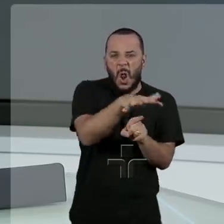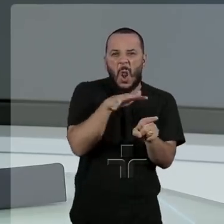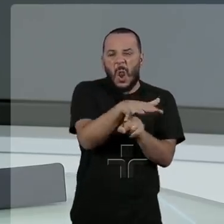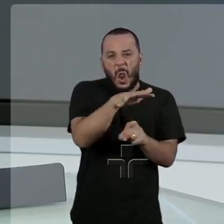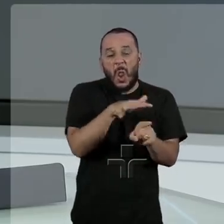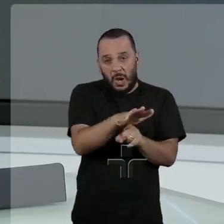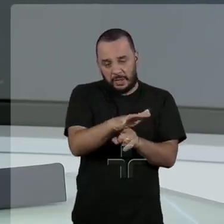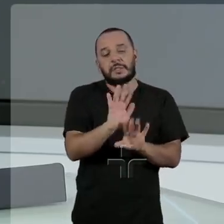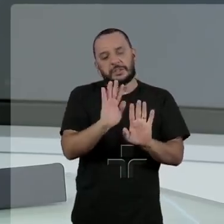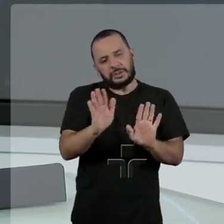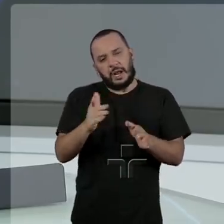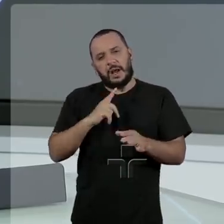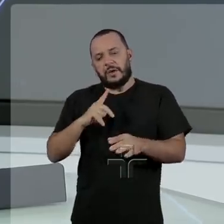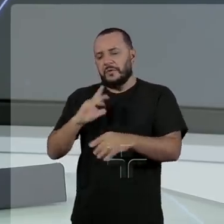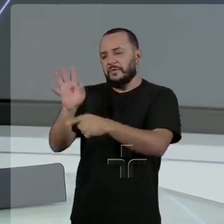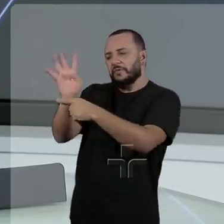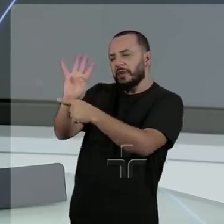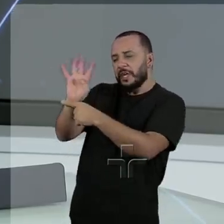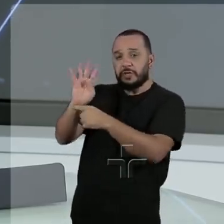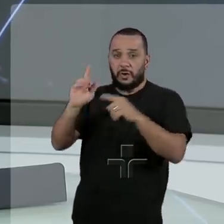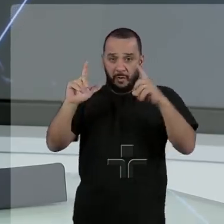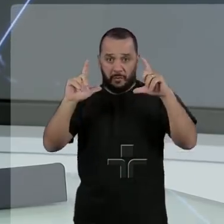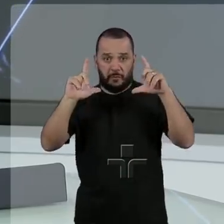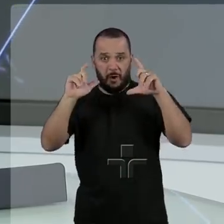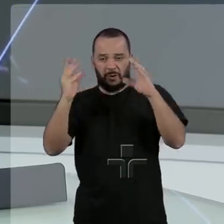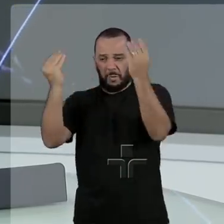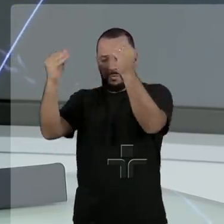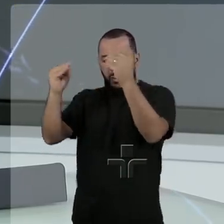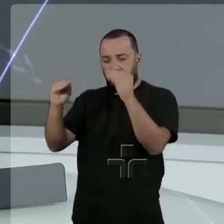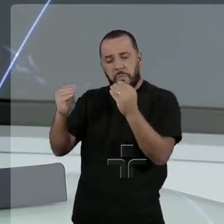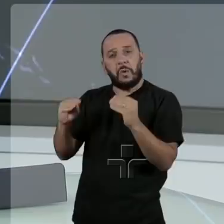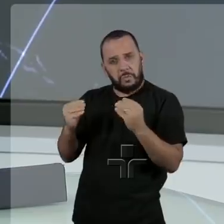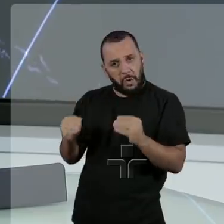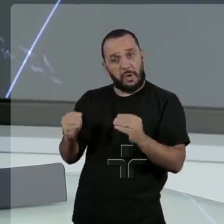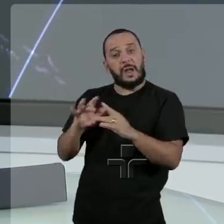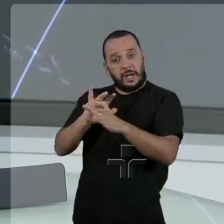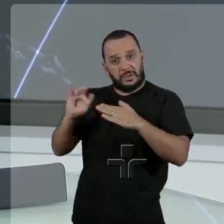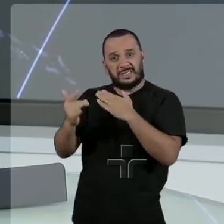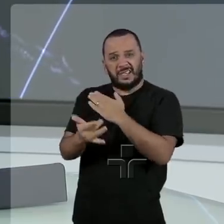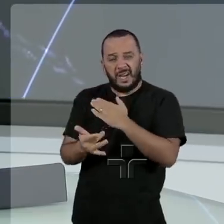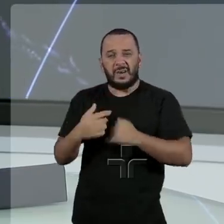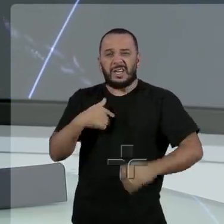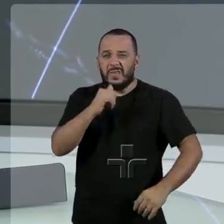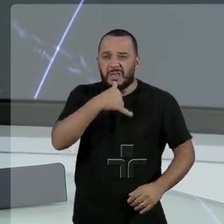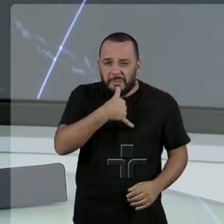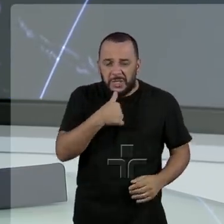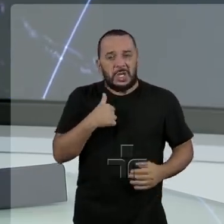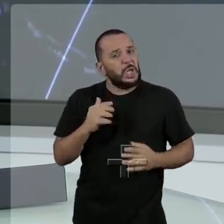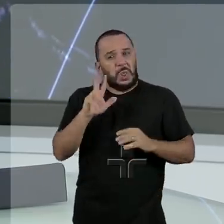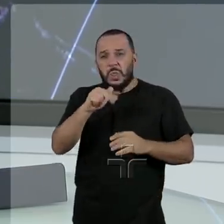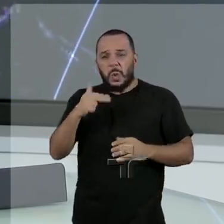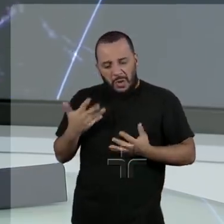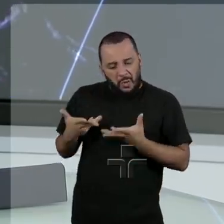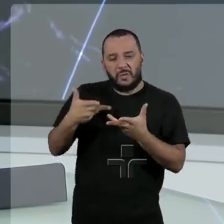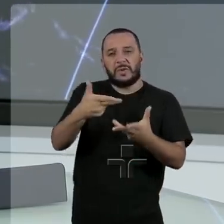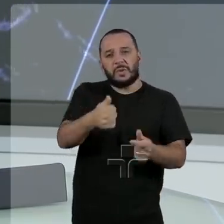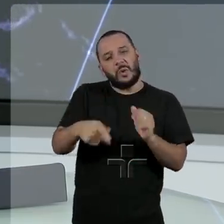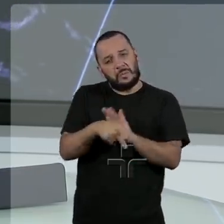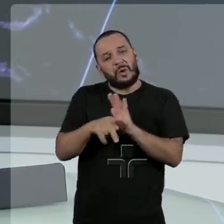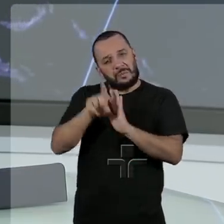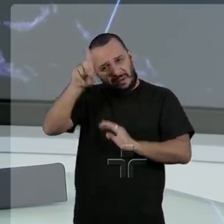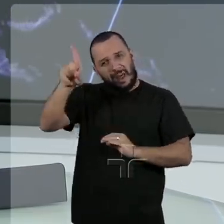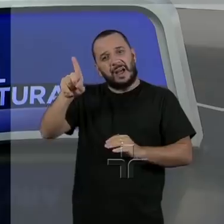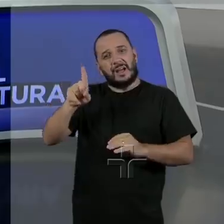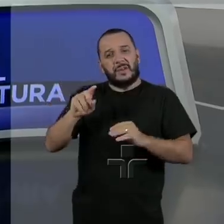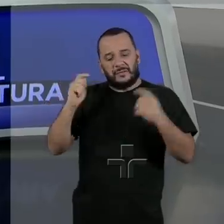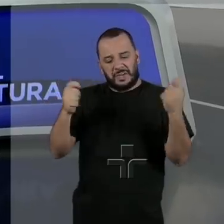próprio artista numa rede social, que lamentou nunca ter sido convidado para a Bienal de Arte de Veneza, que acontece esta semana na